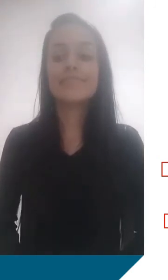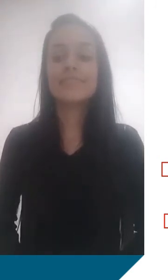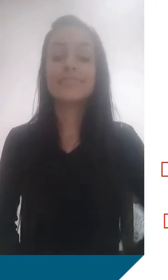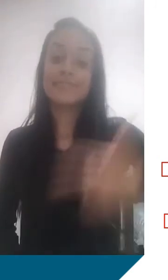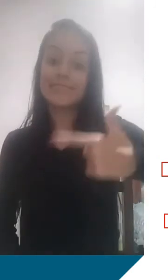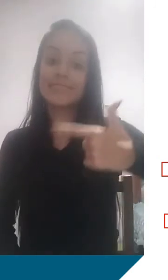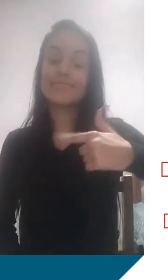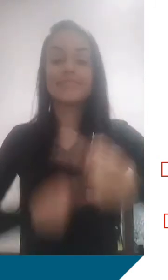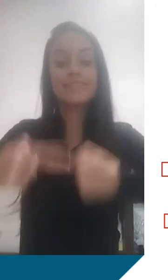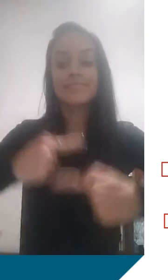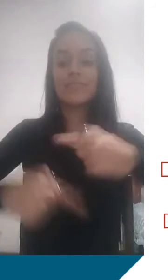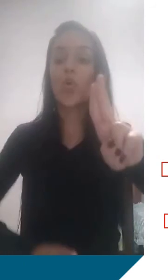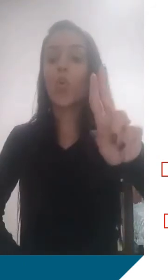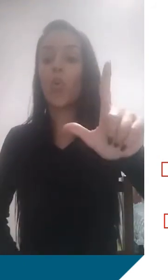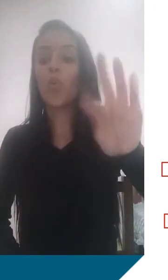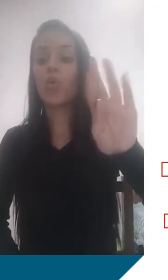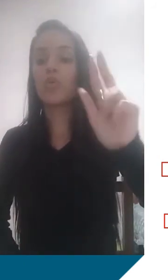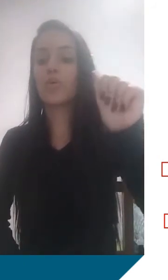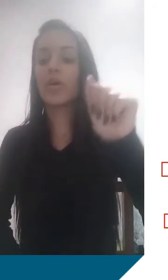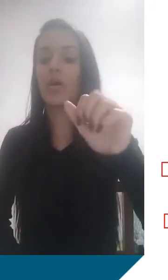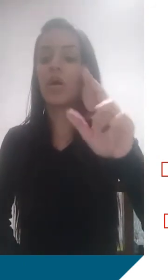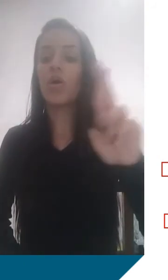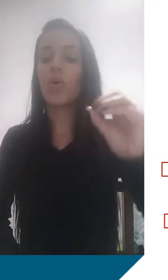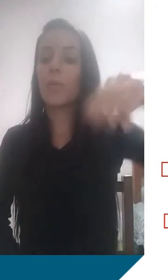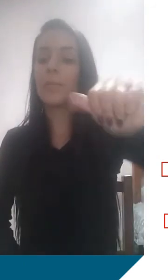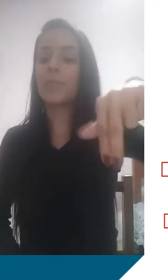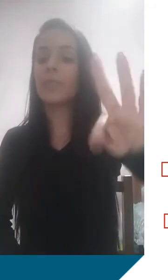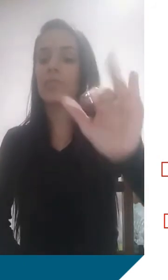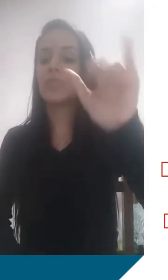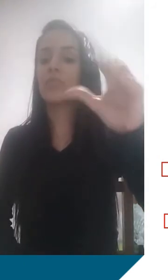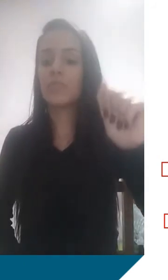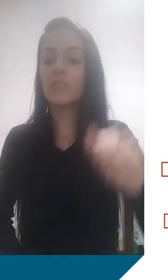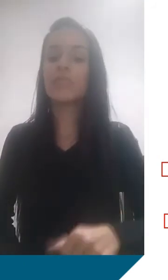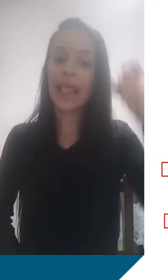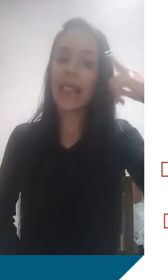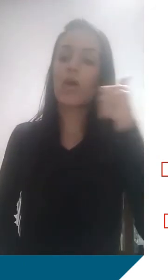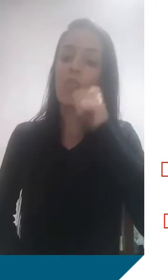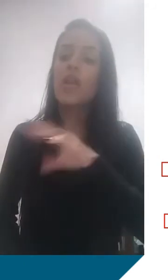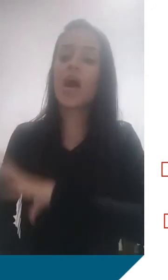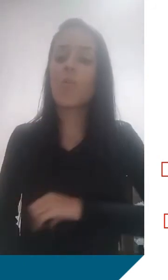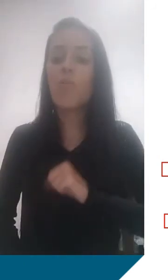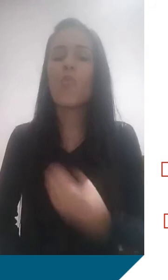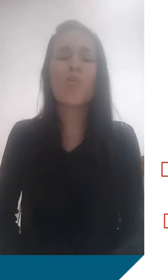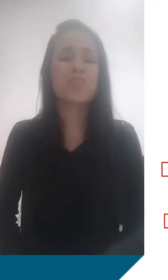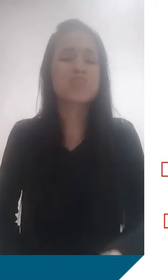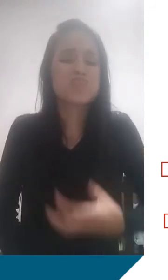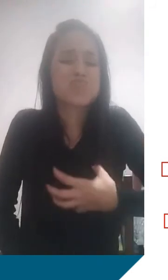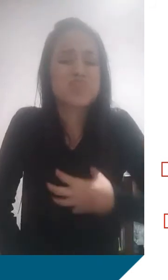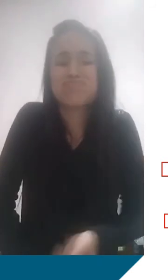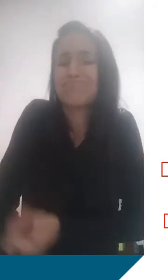segunda geração, que é a ultrarromântica, ou o mal do século, com a idealização da mulher e do amor, com muito